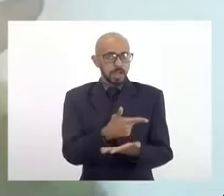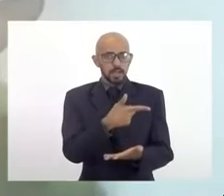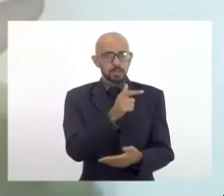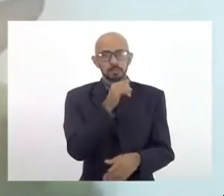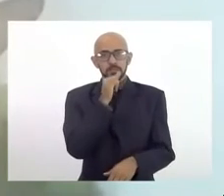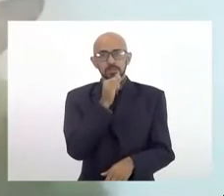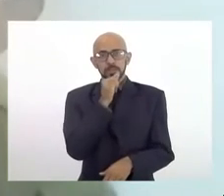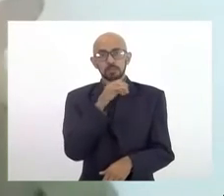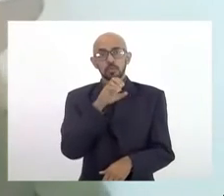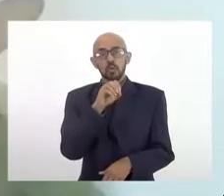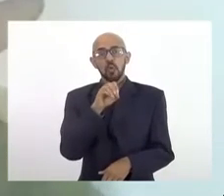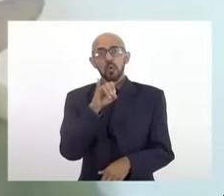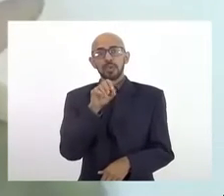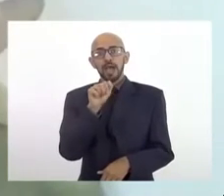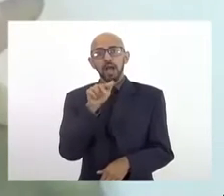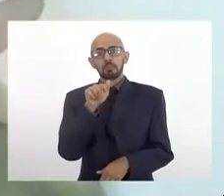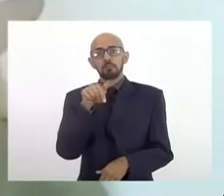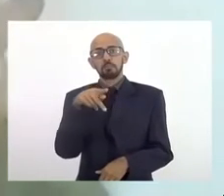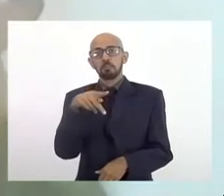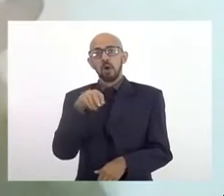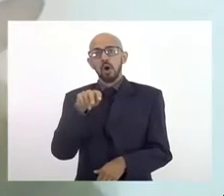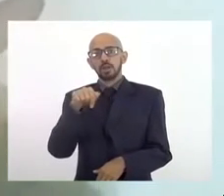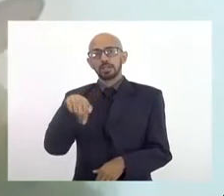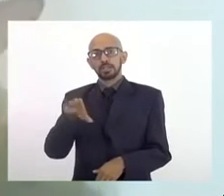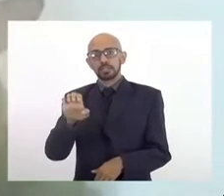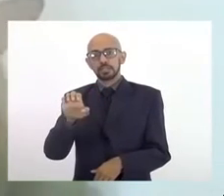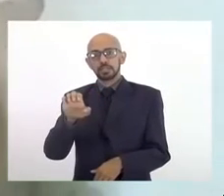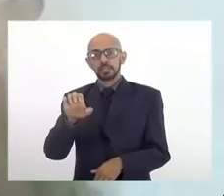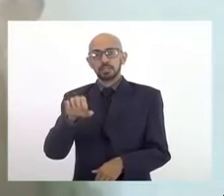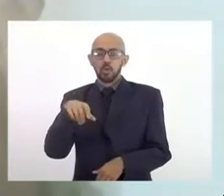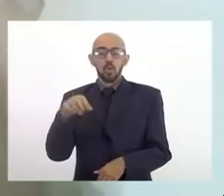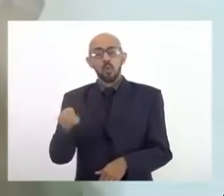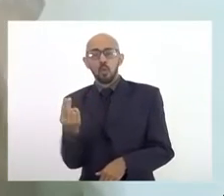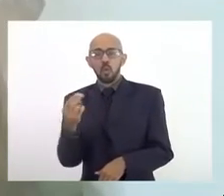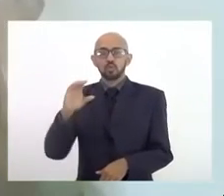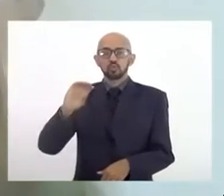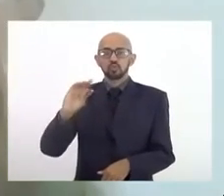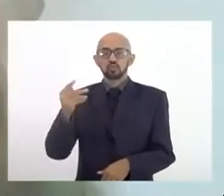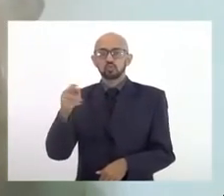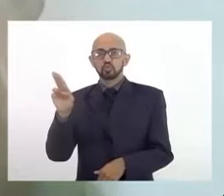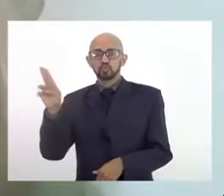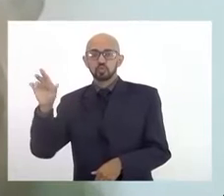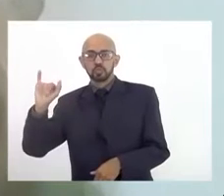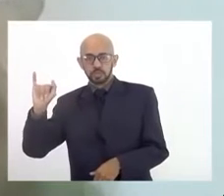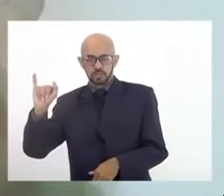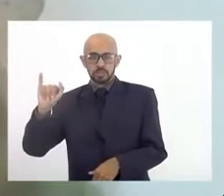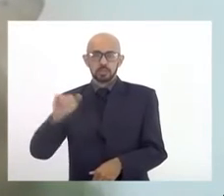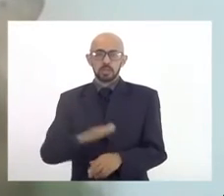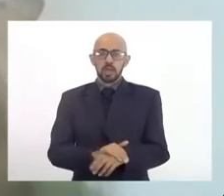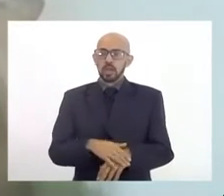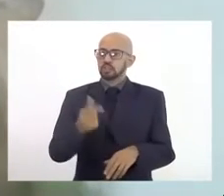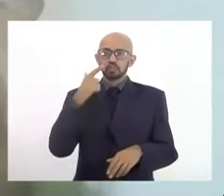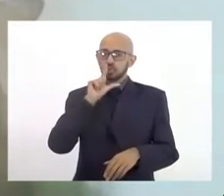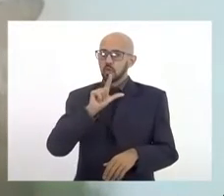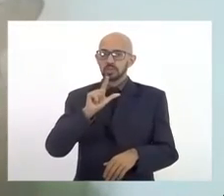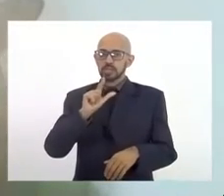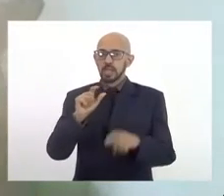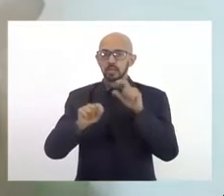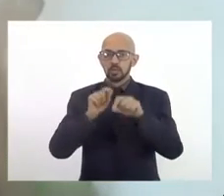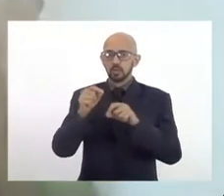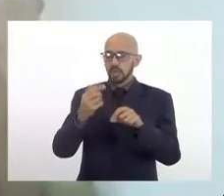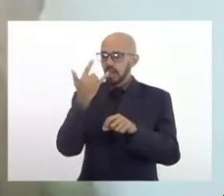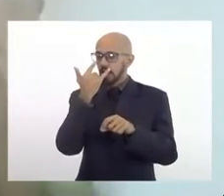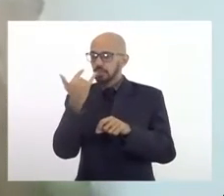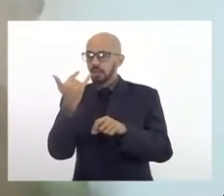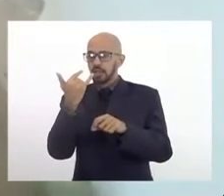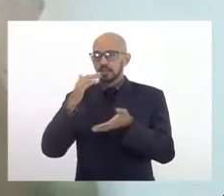no Iapoque e no Chuí. Então, a gente paga o mesmo valor. Então, a competitividade, a gente não consegue atrair esse gás